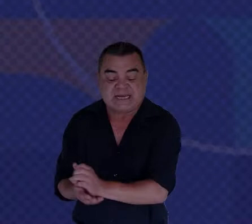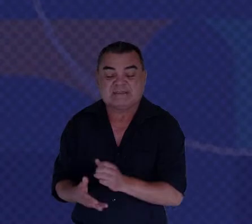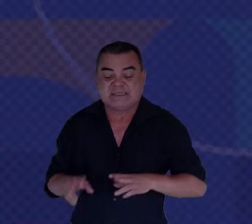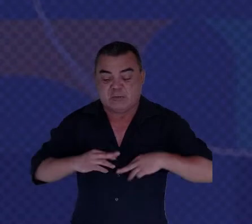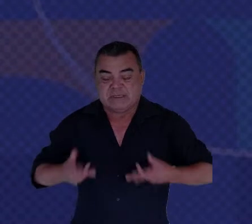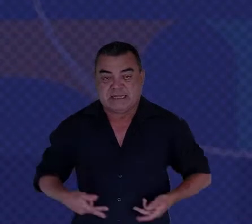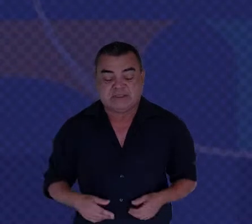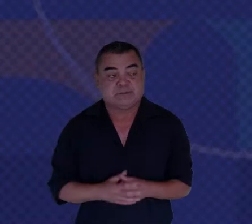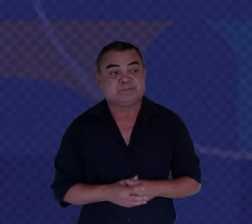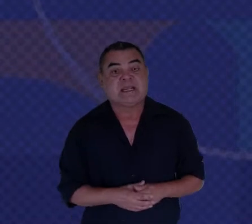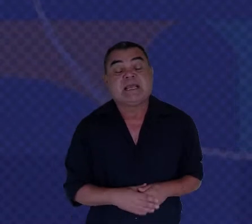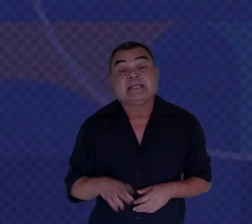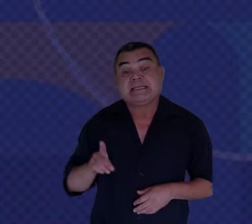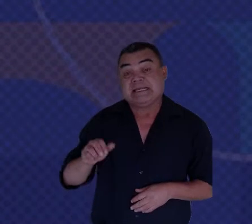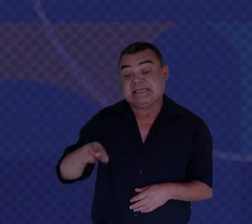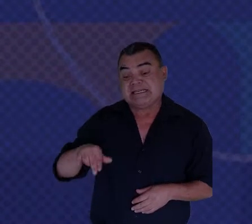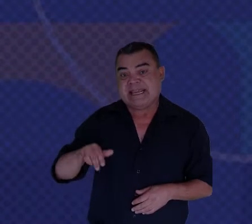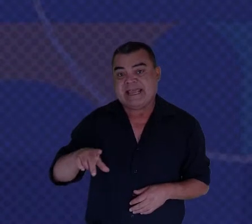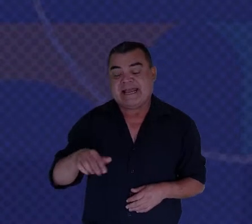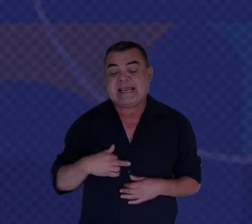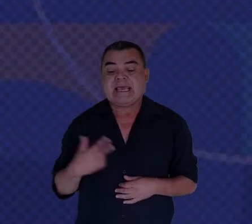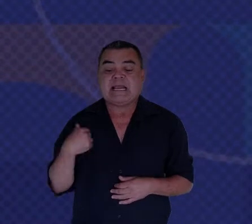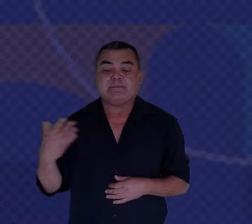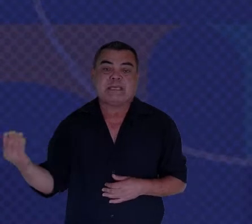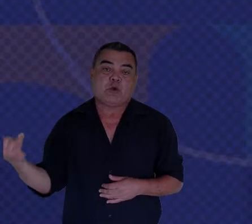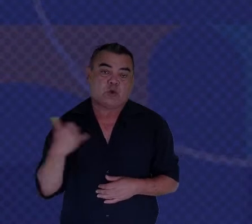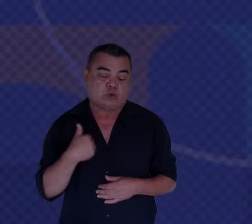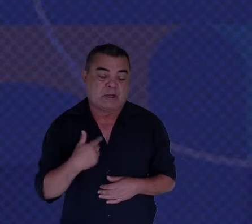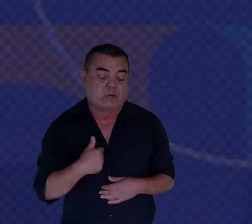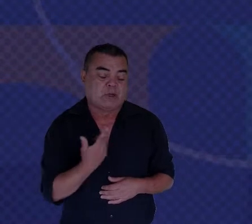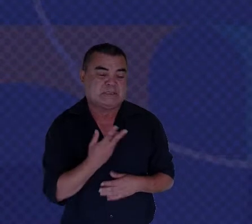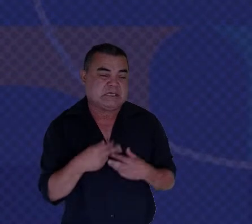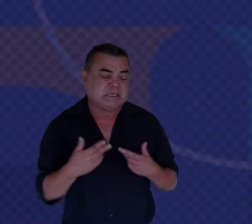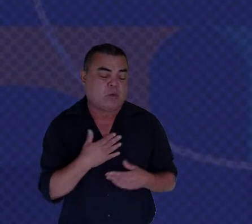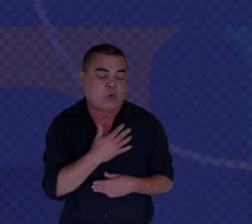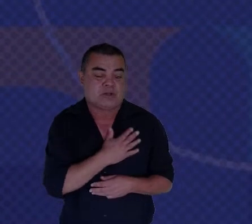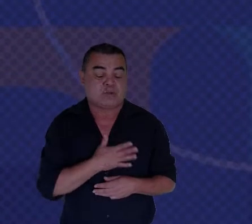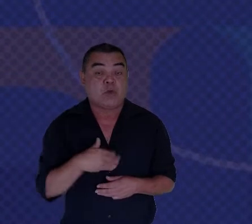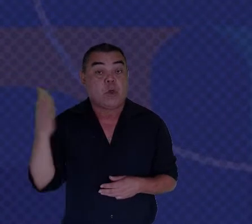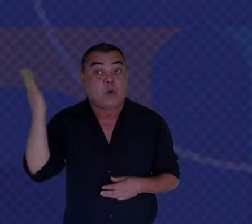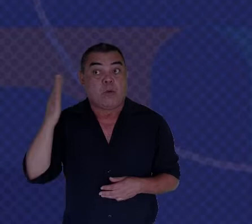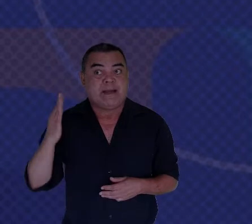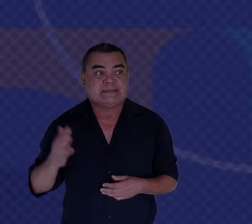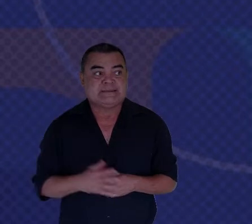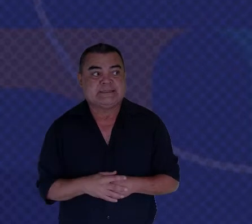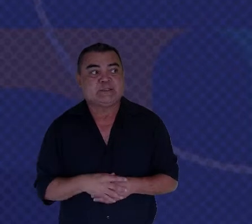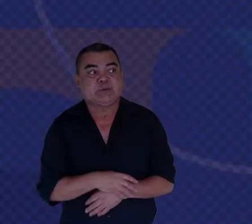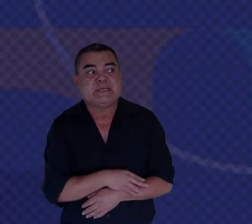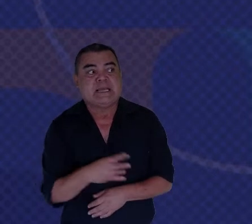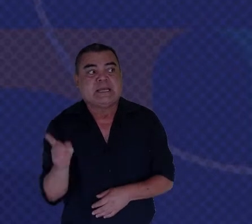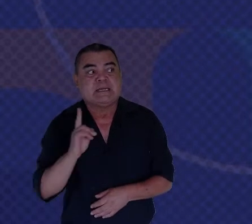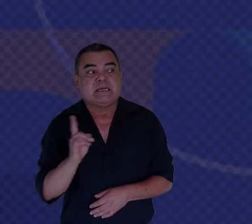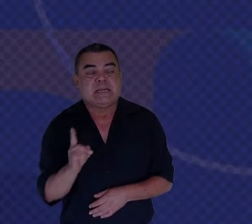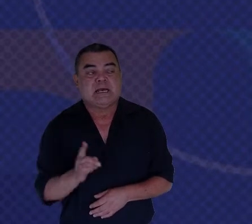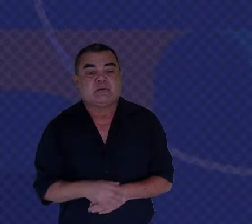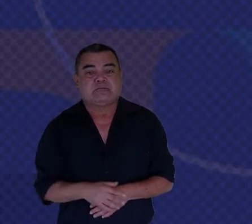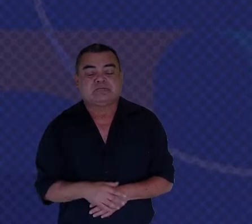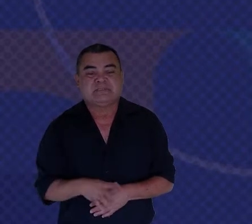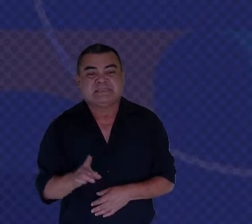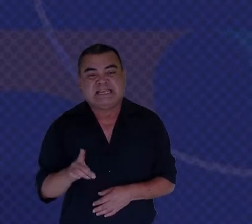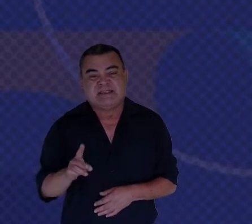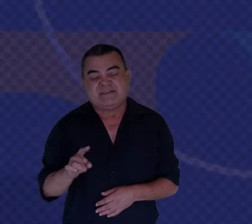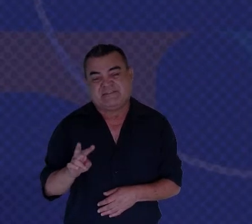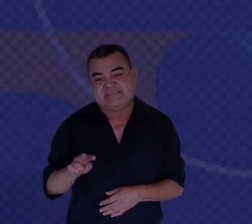e a Daniela Rebouças que falou hoje ela me contou uma coisa que eu gosto muito que ela disse que o Brasil não devia ter o seu e